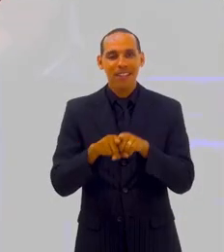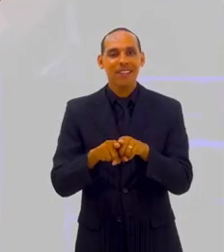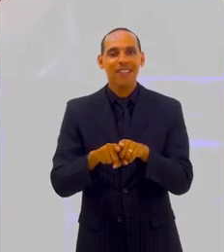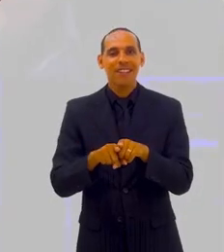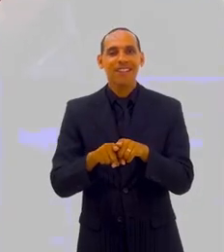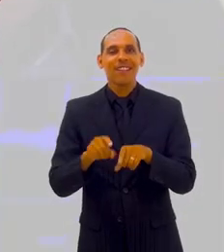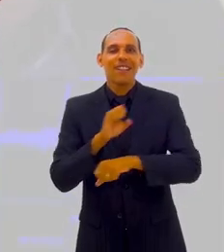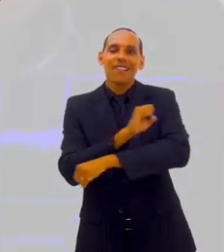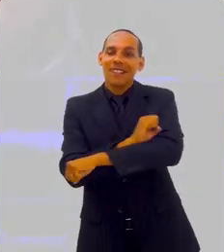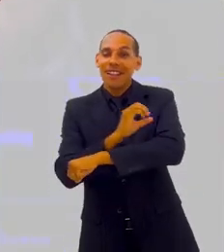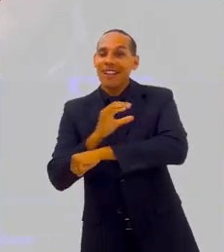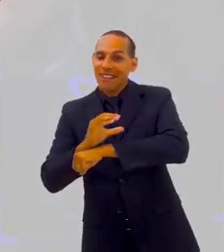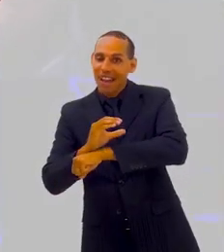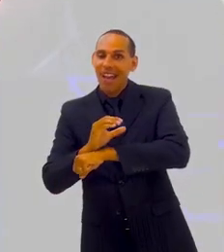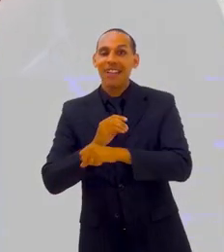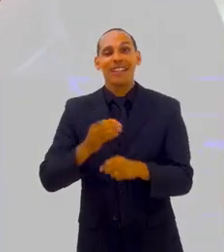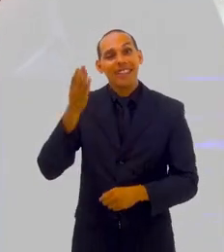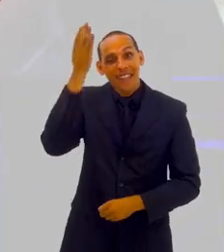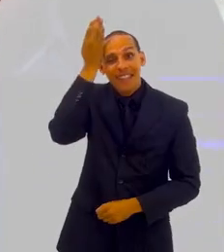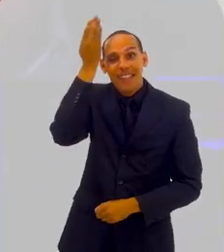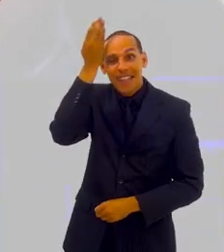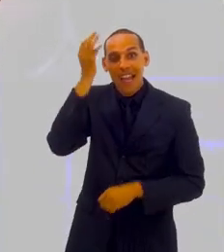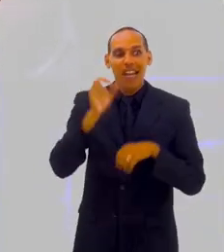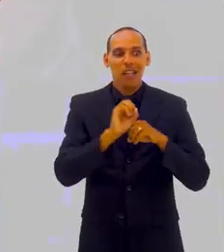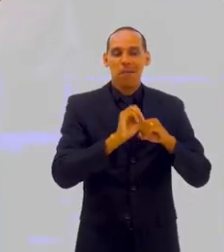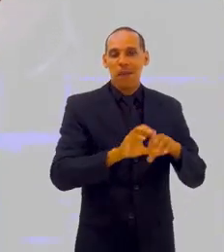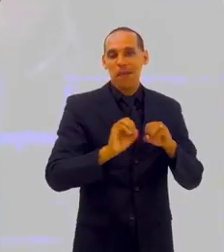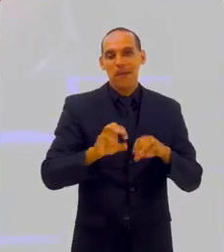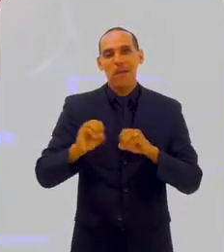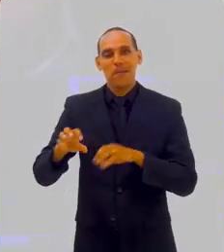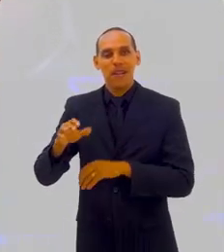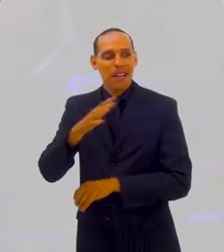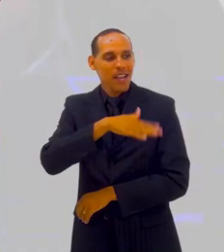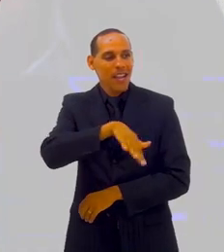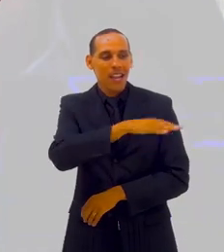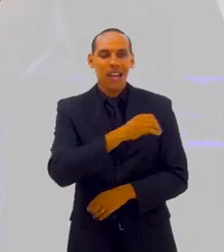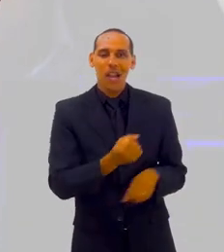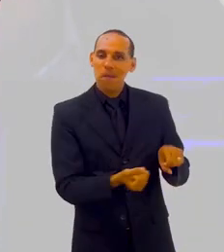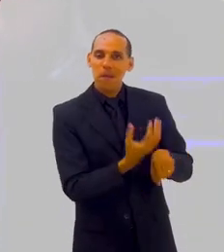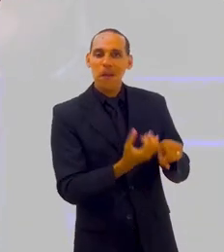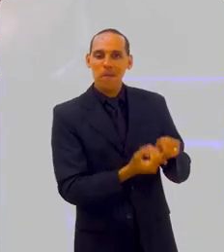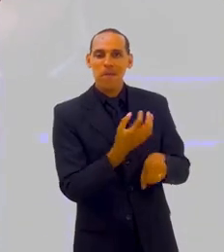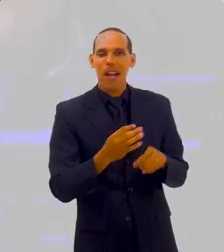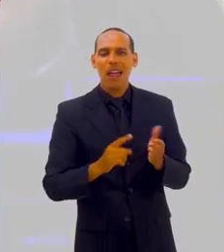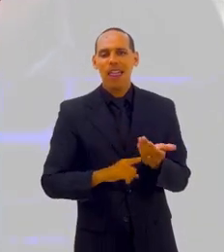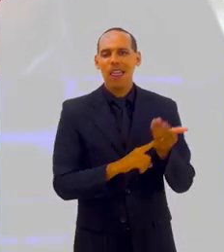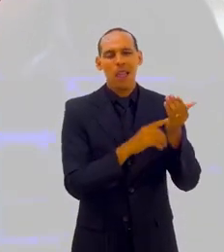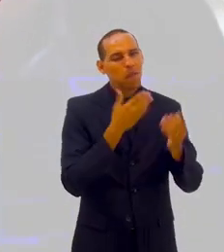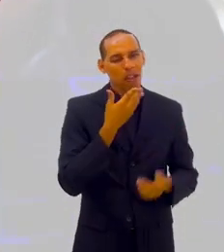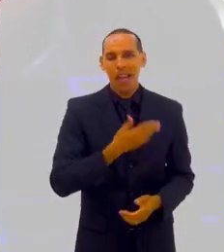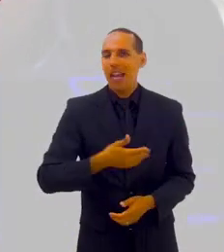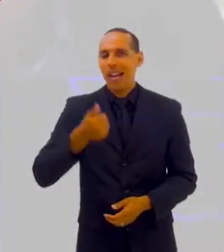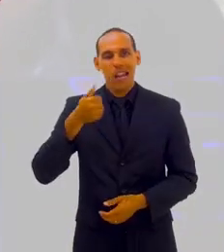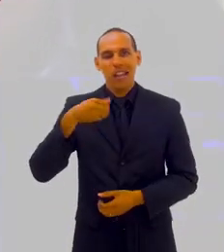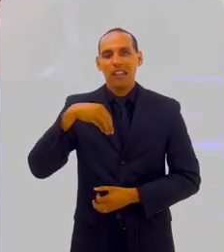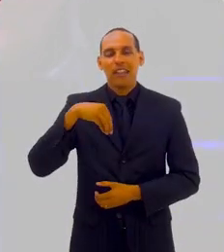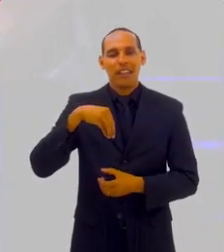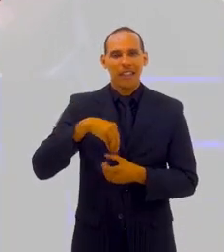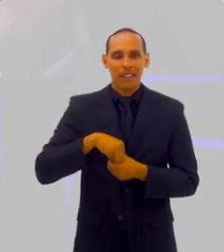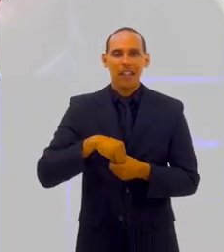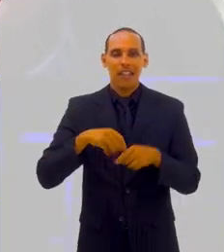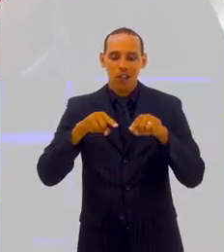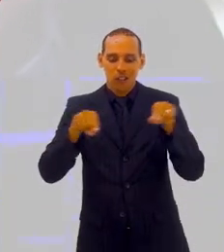com e a parceria com o Sesc para poder ensinar aos nossos produtores a melhor tecnologia dentro